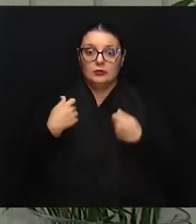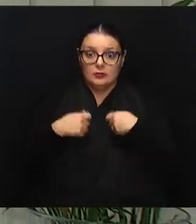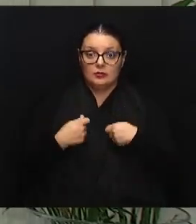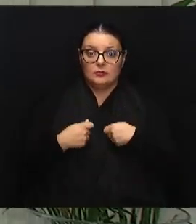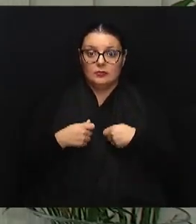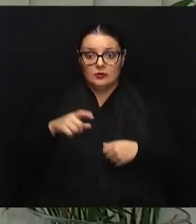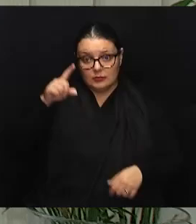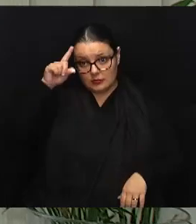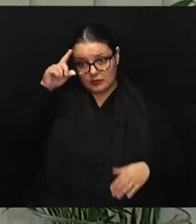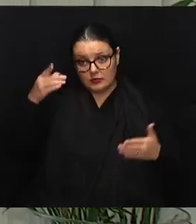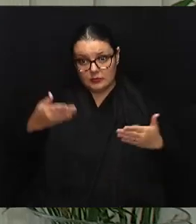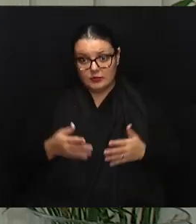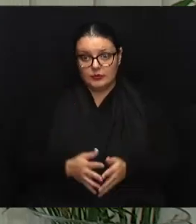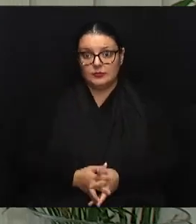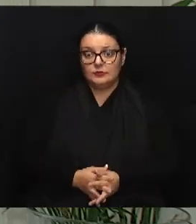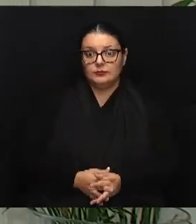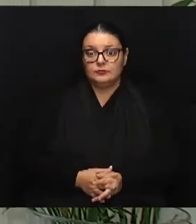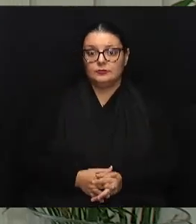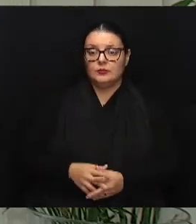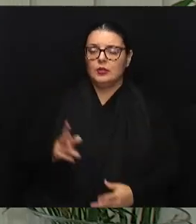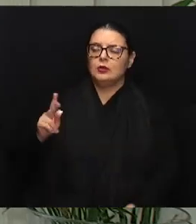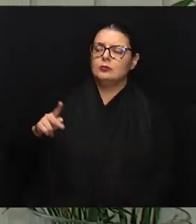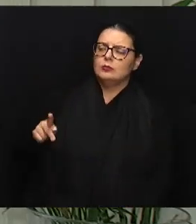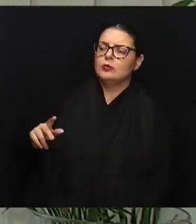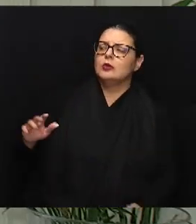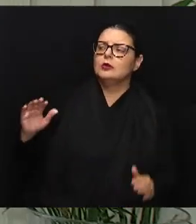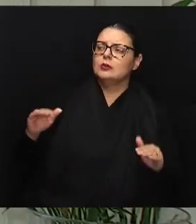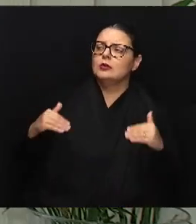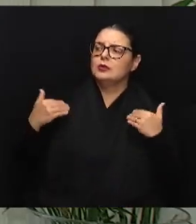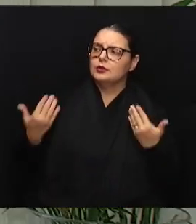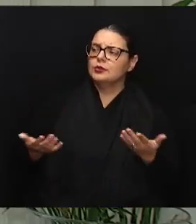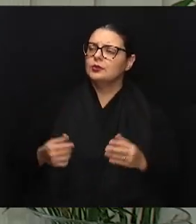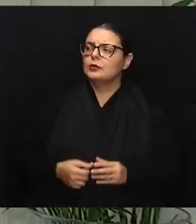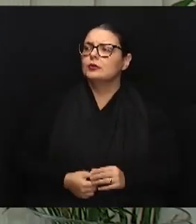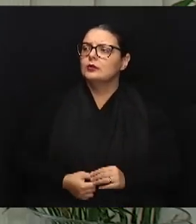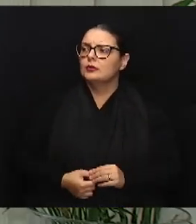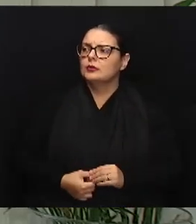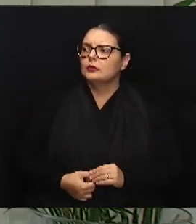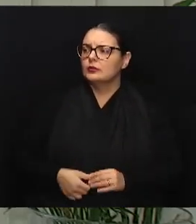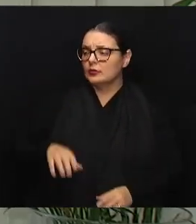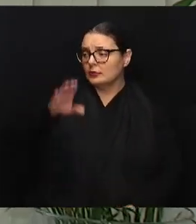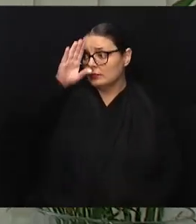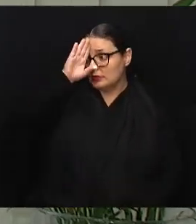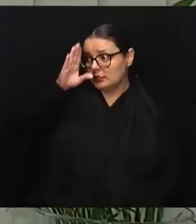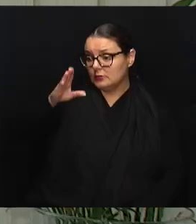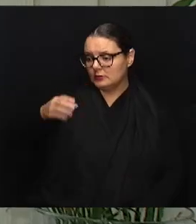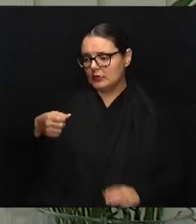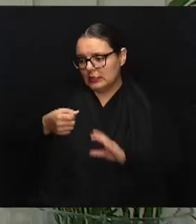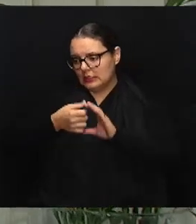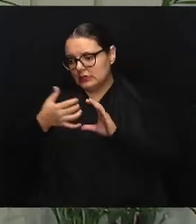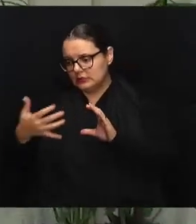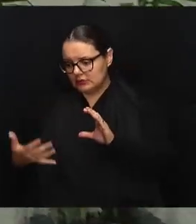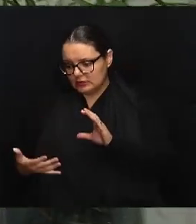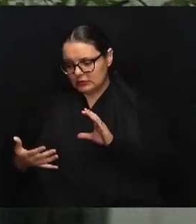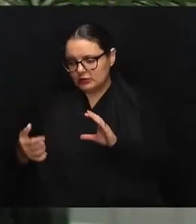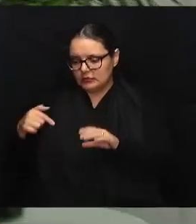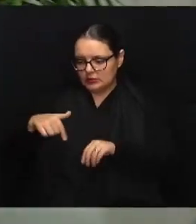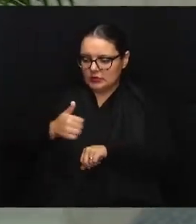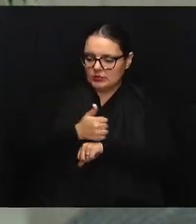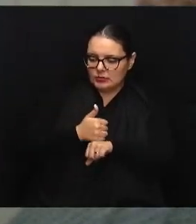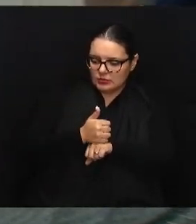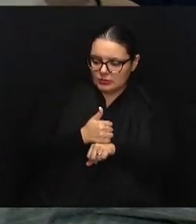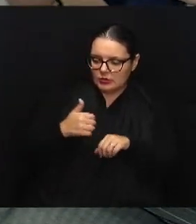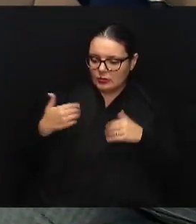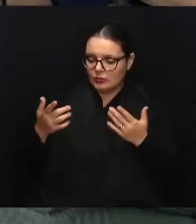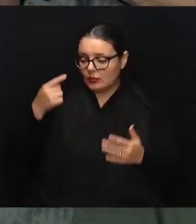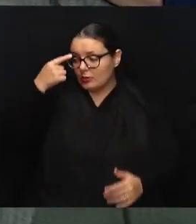dias atuais. Professora, quais são as principais características desse profissional? Qual